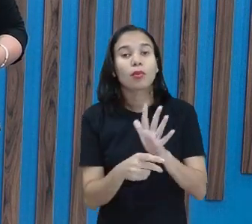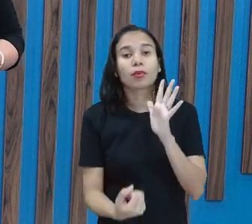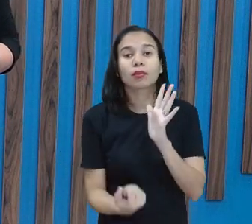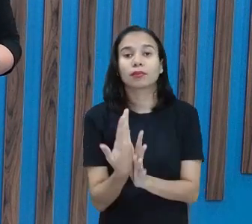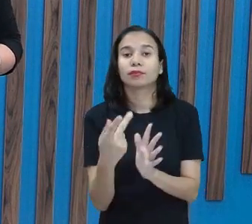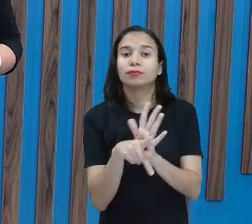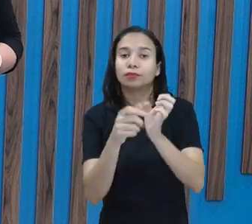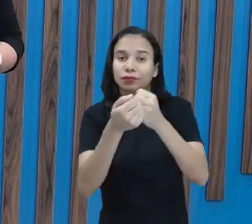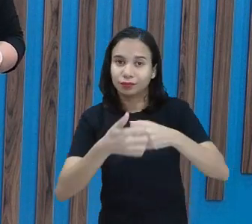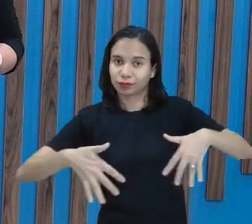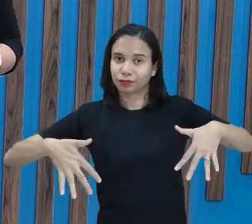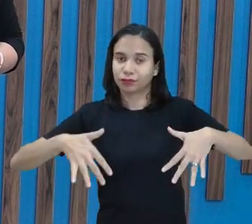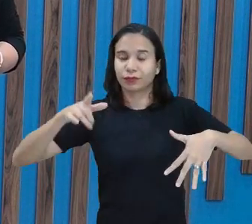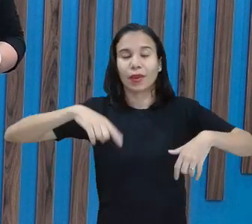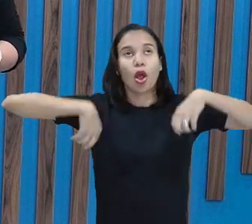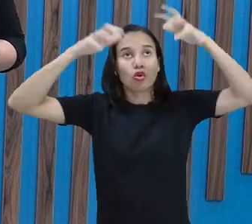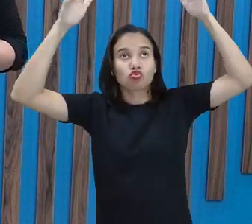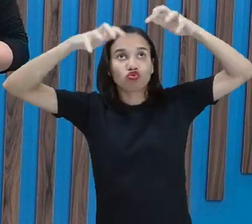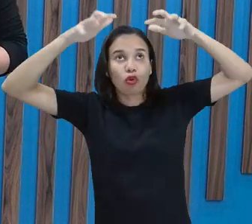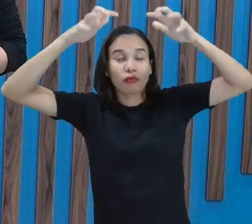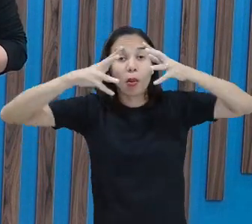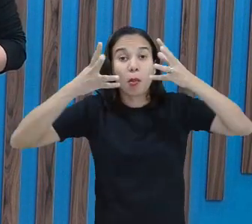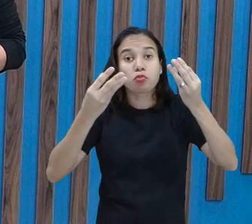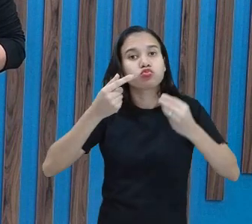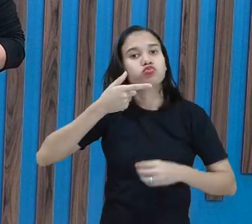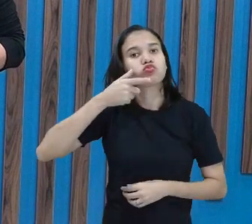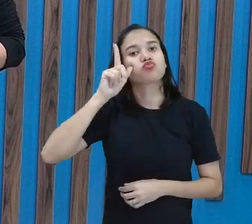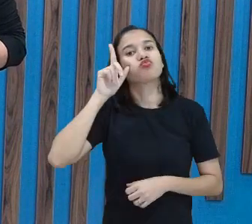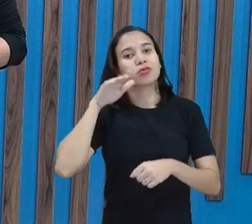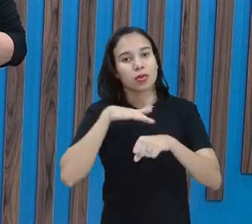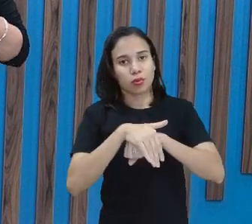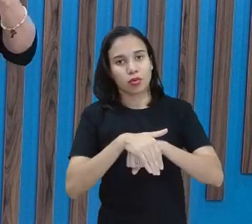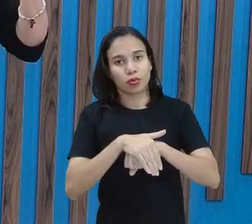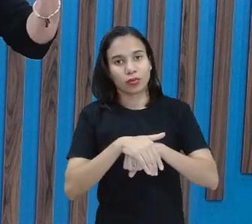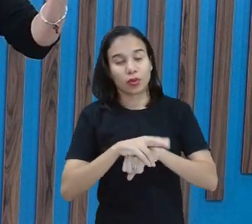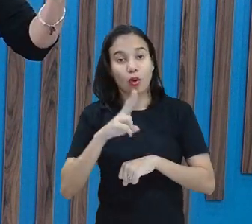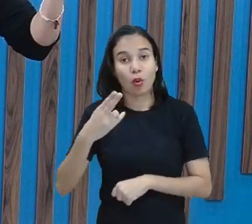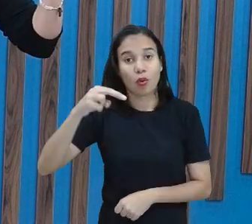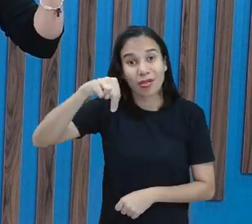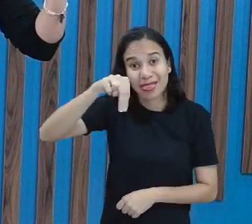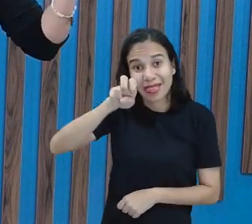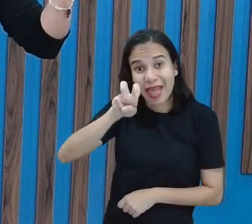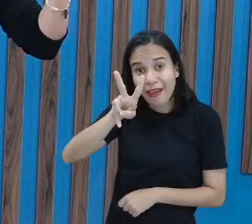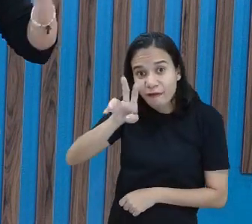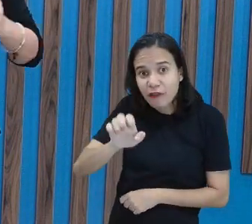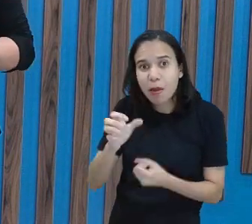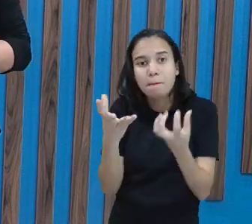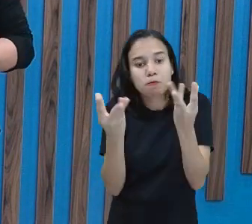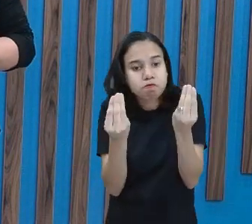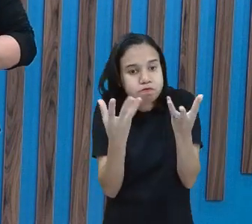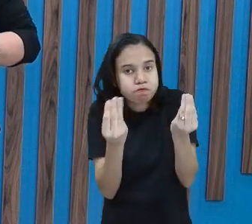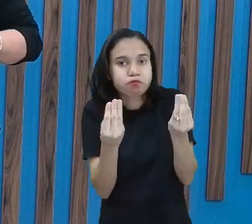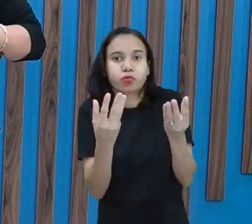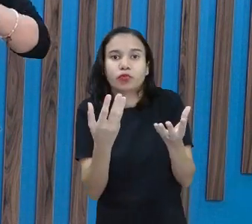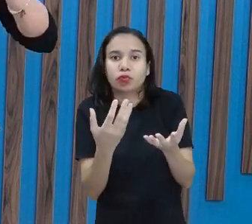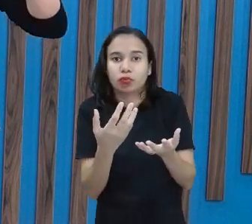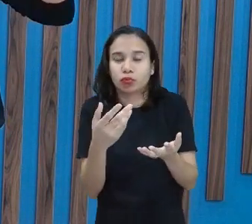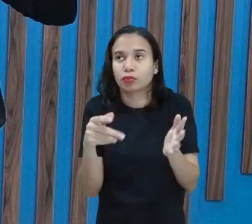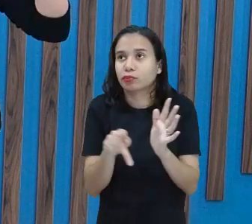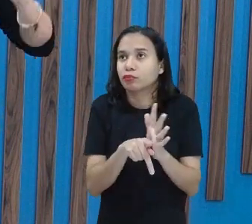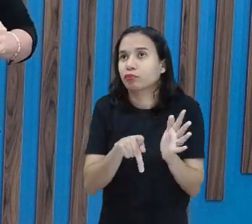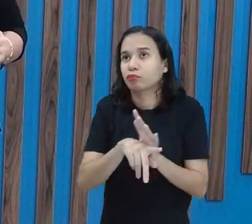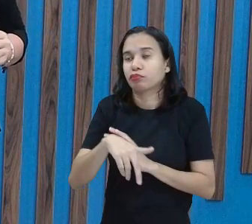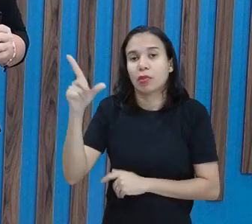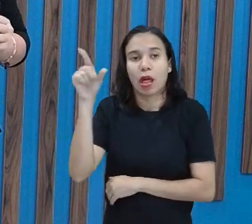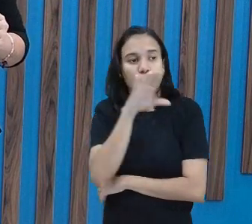da natureza. Choveu bastante ontem à noite. Nevou muito